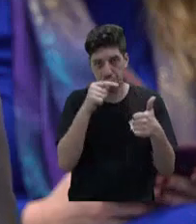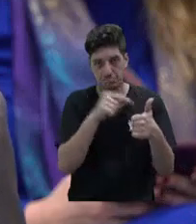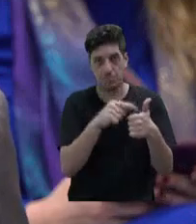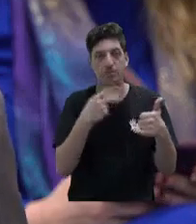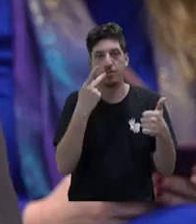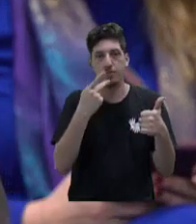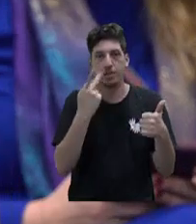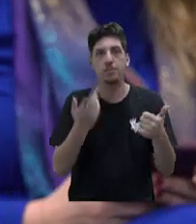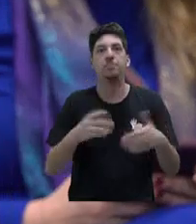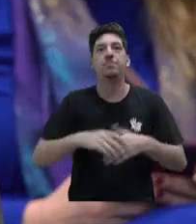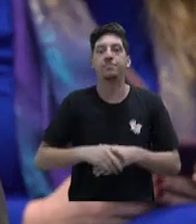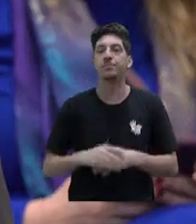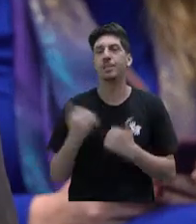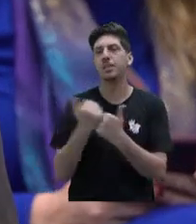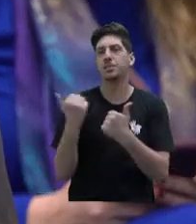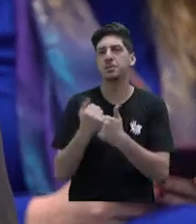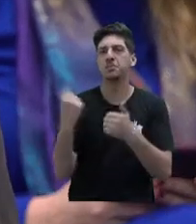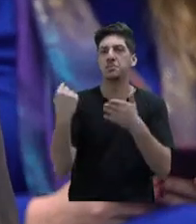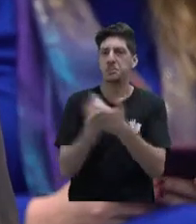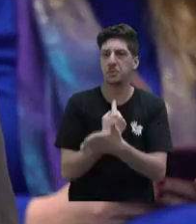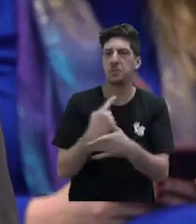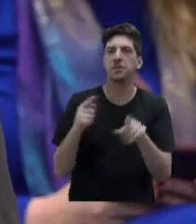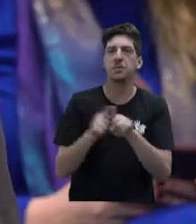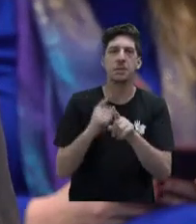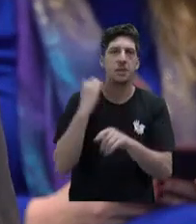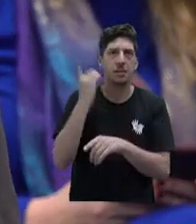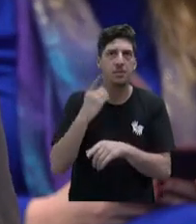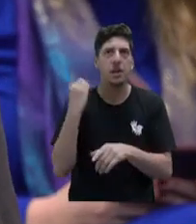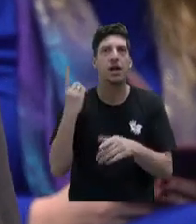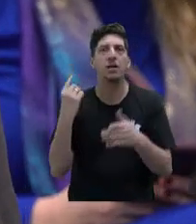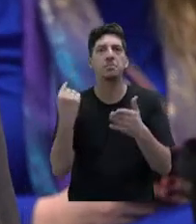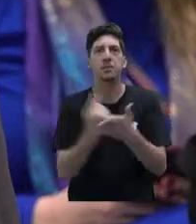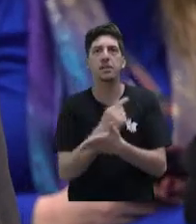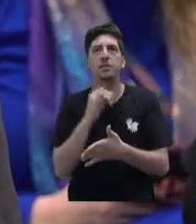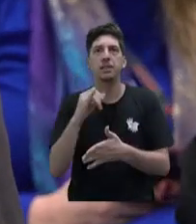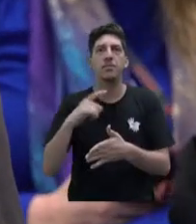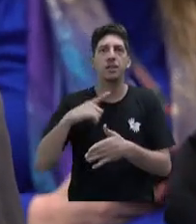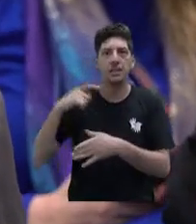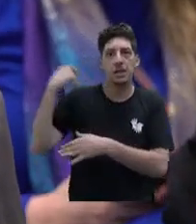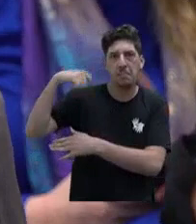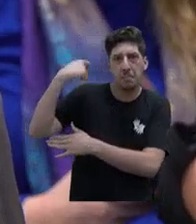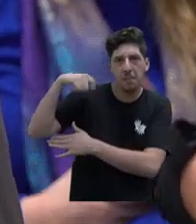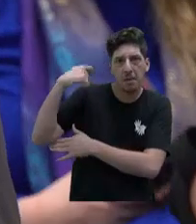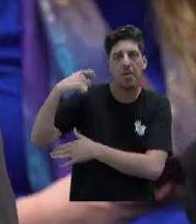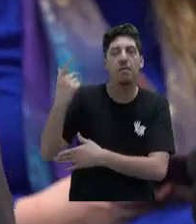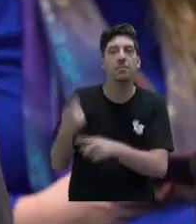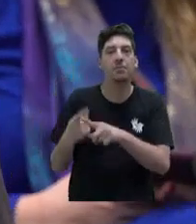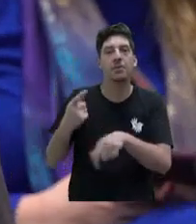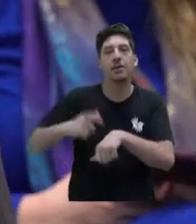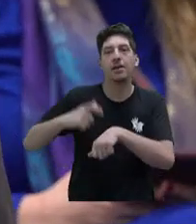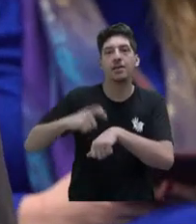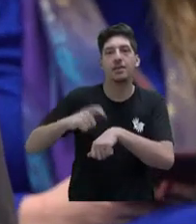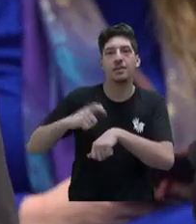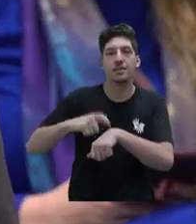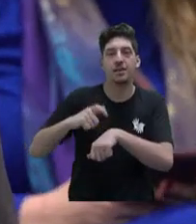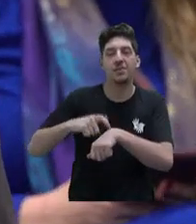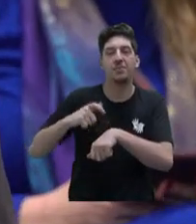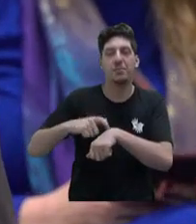A assessoria aqui já me perguntou, aos deputados, se nós vamos tocar a campainha aqui, que o prazo, dentro das regras